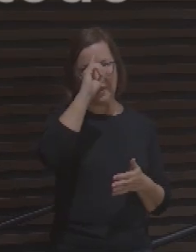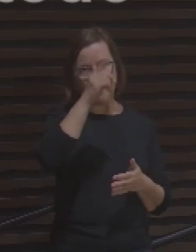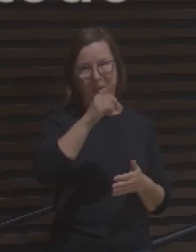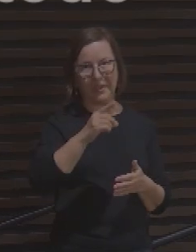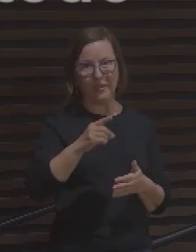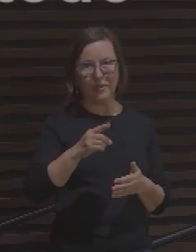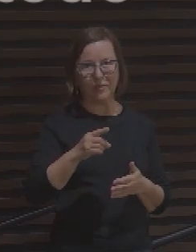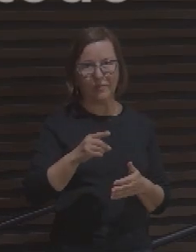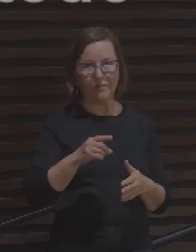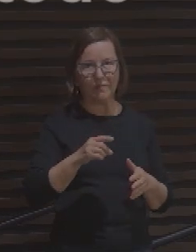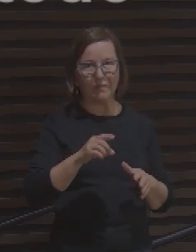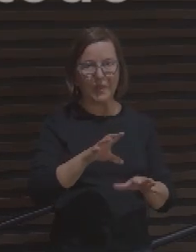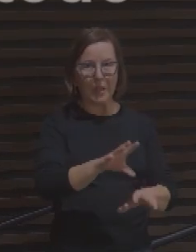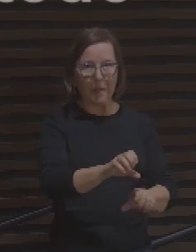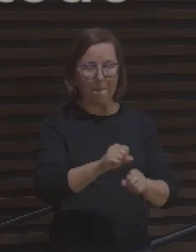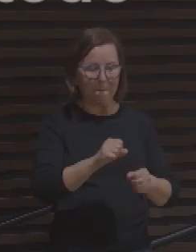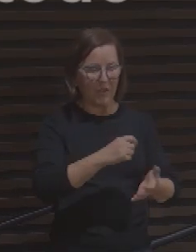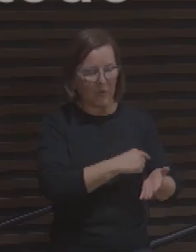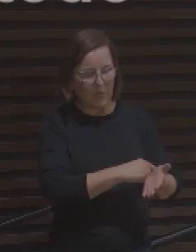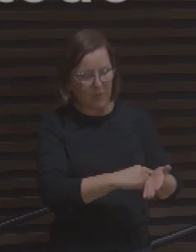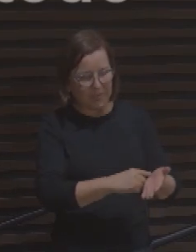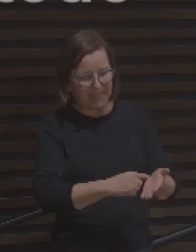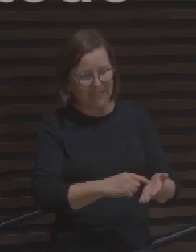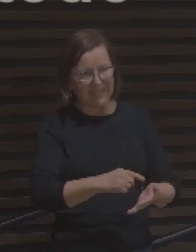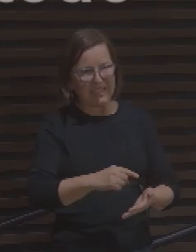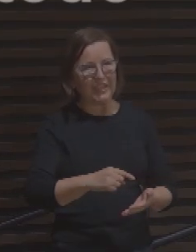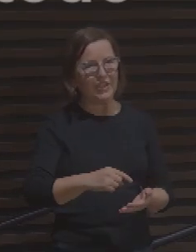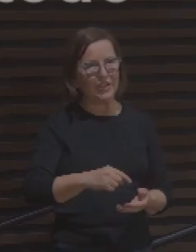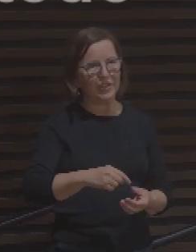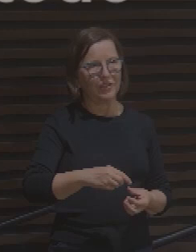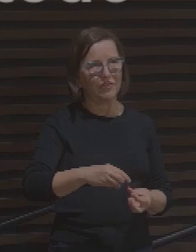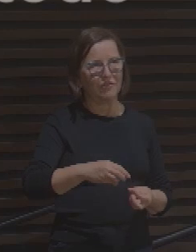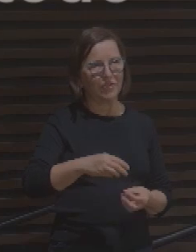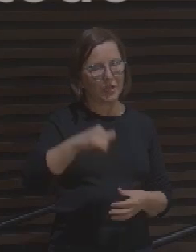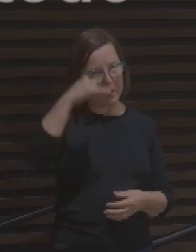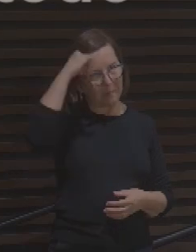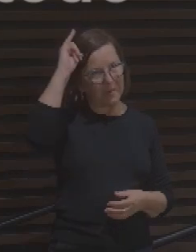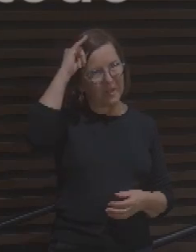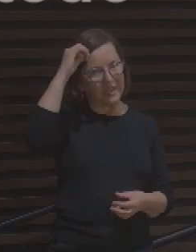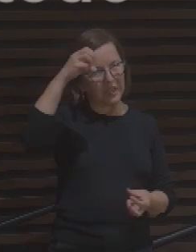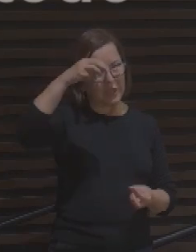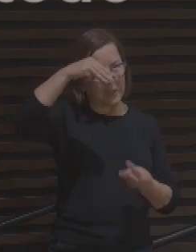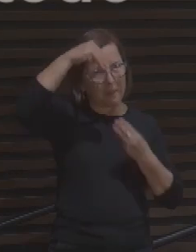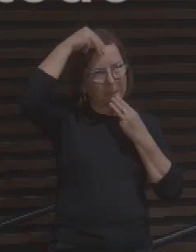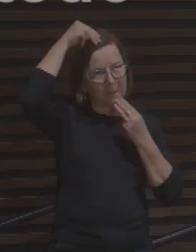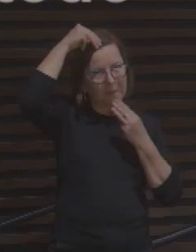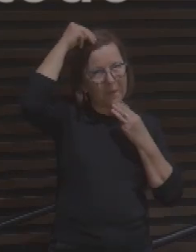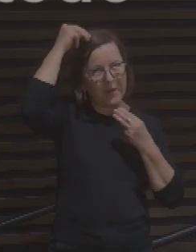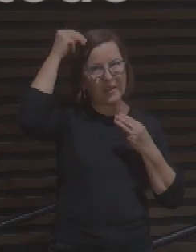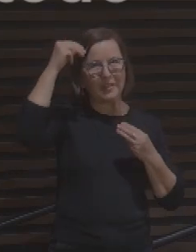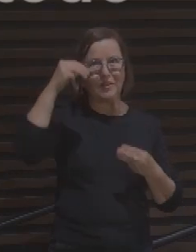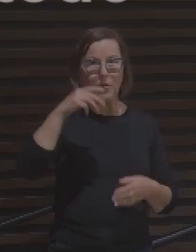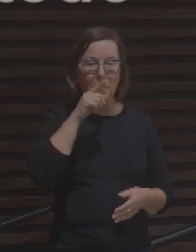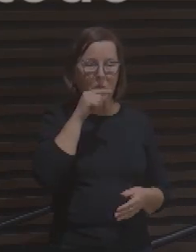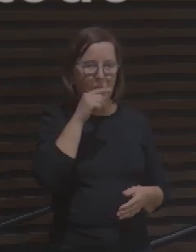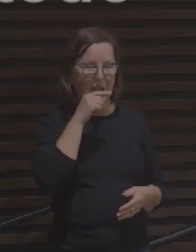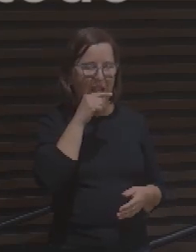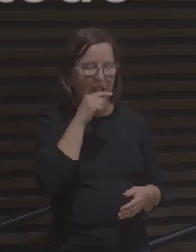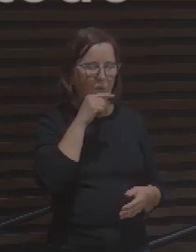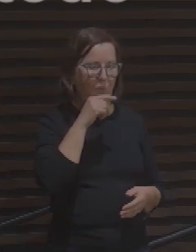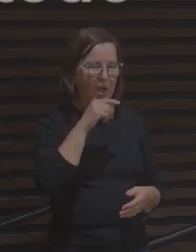de bezerros e de bodes, com água e lã tinta de escarlate,